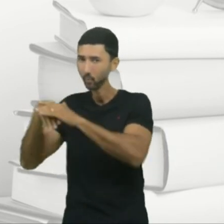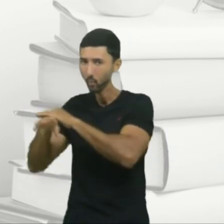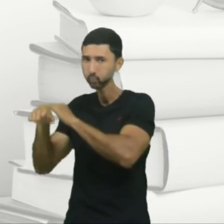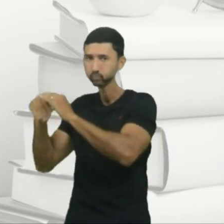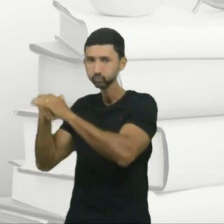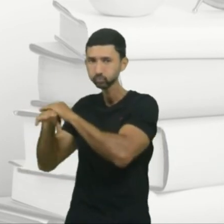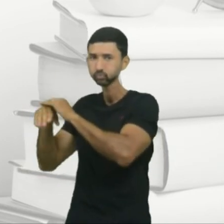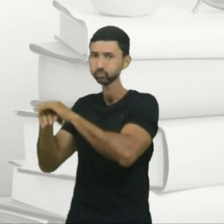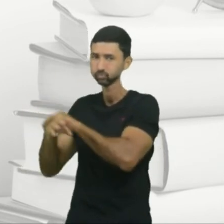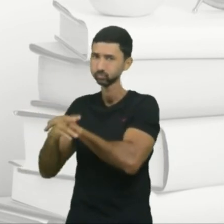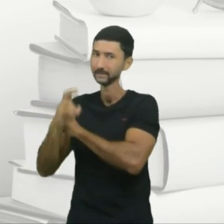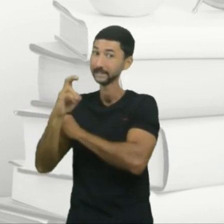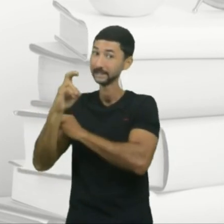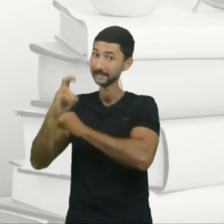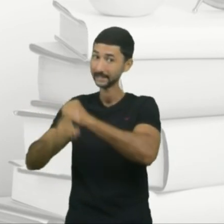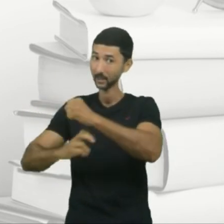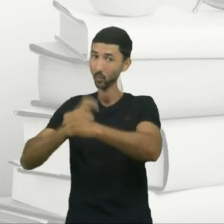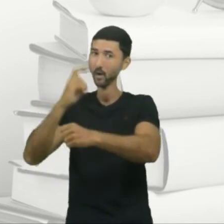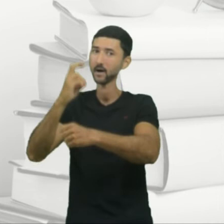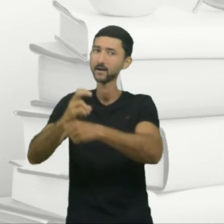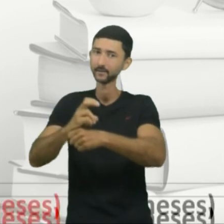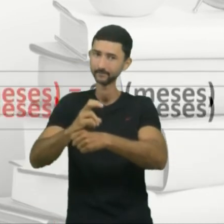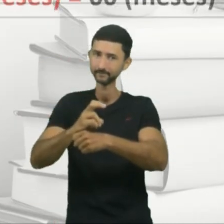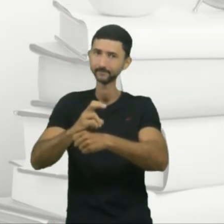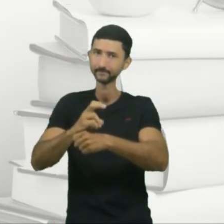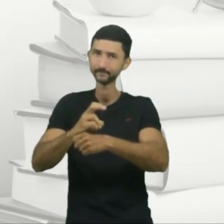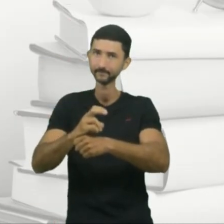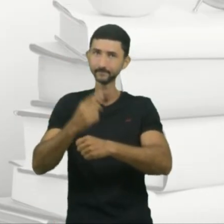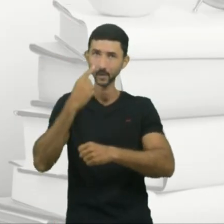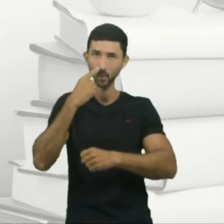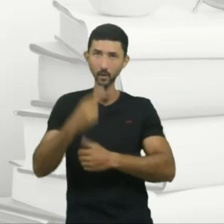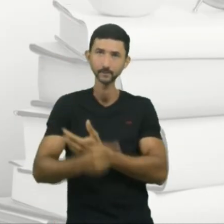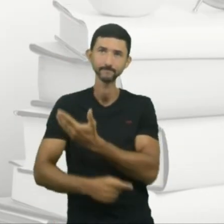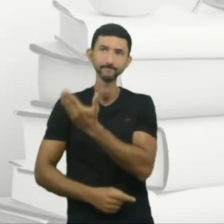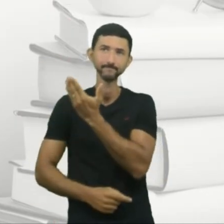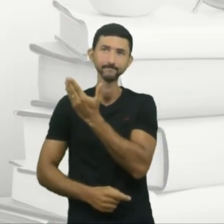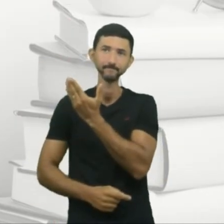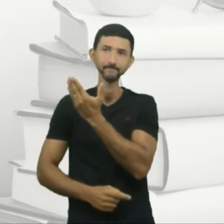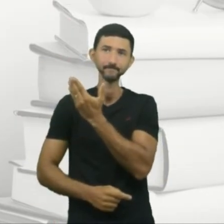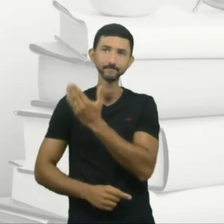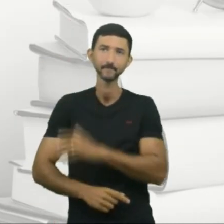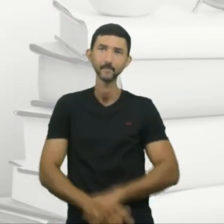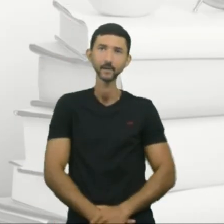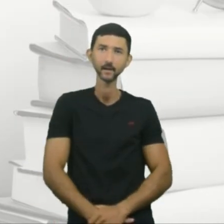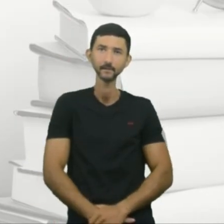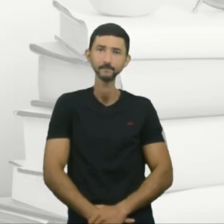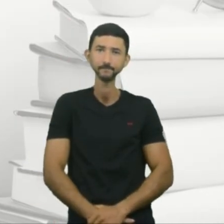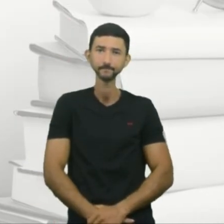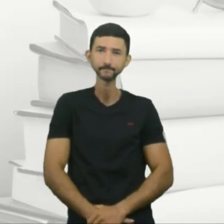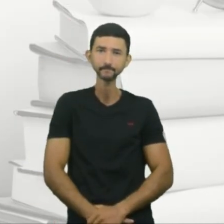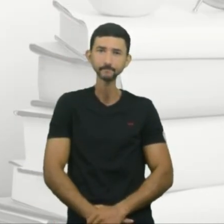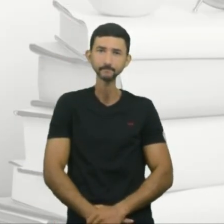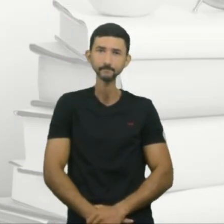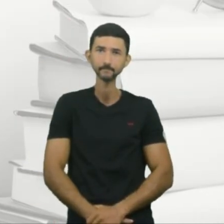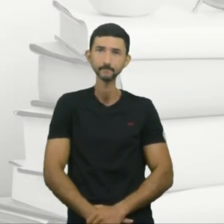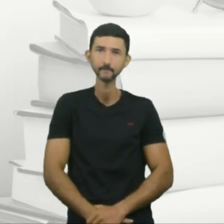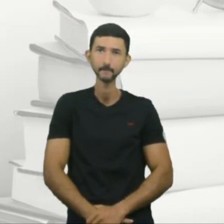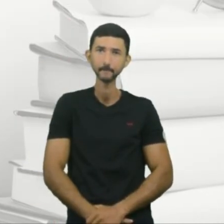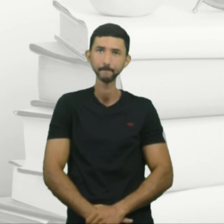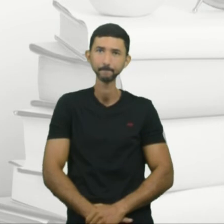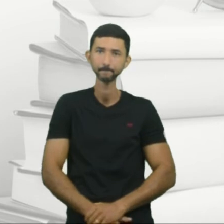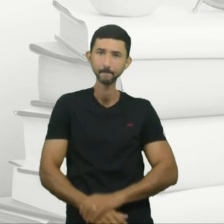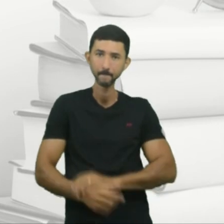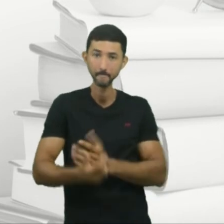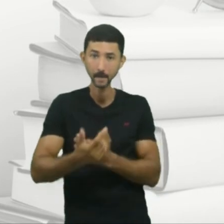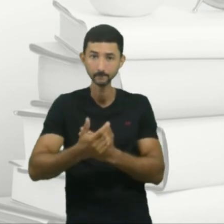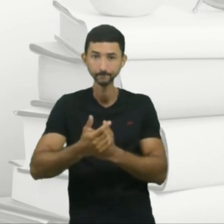R$250 durante 5 anos. Então acompanhem comigo a seguinte situação.